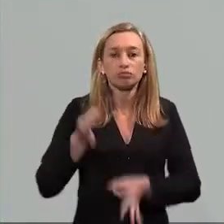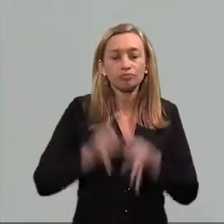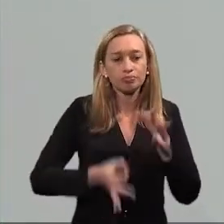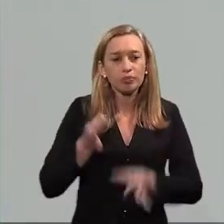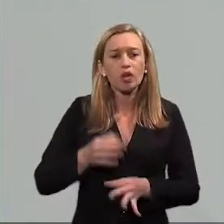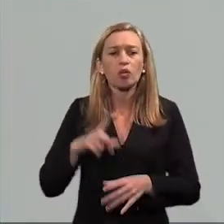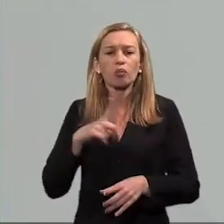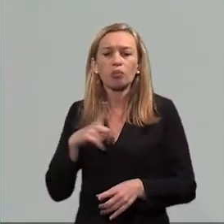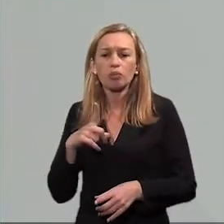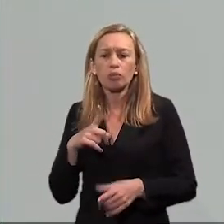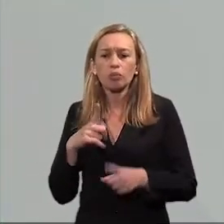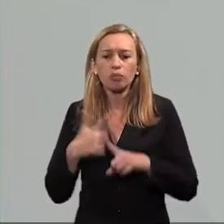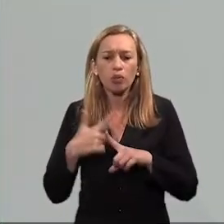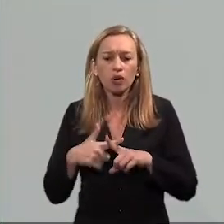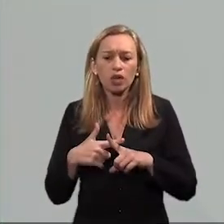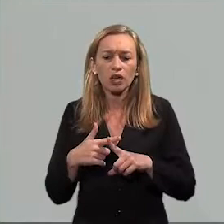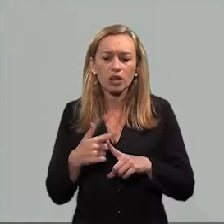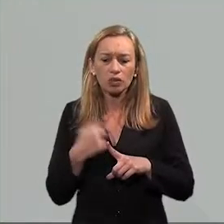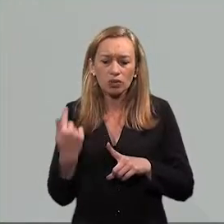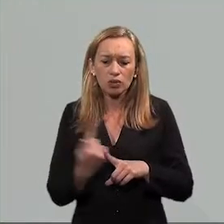de Contas, porque a gente